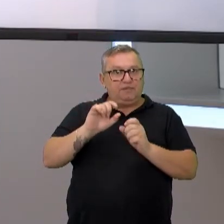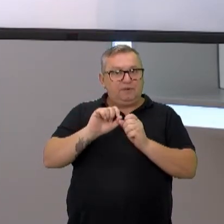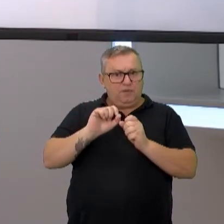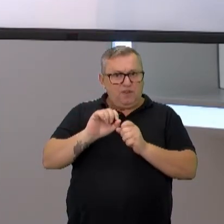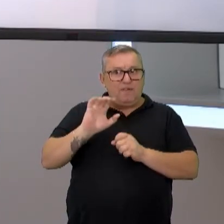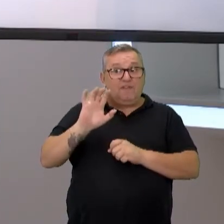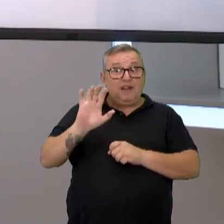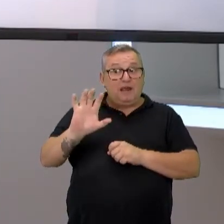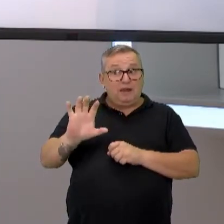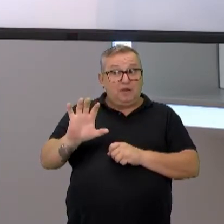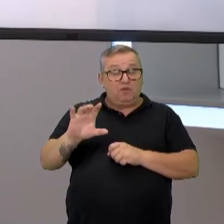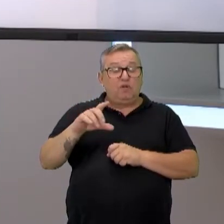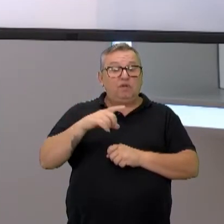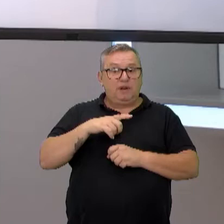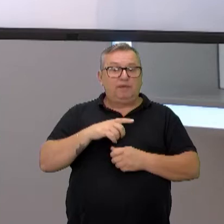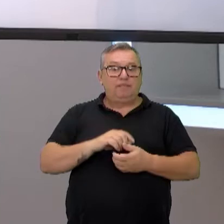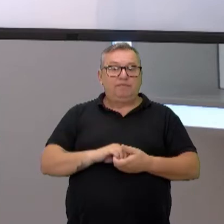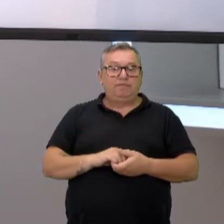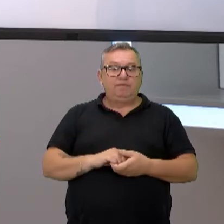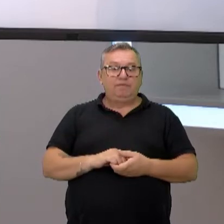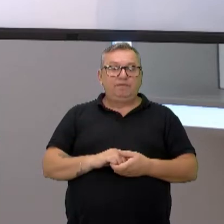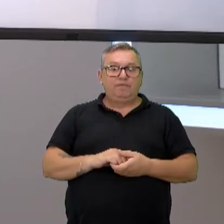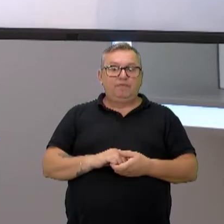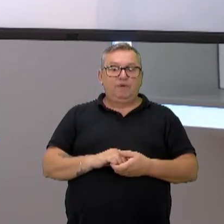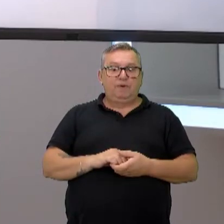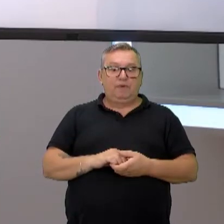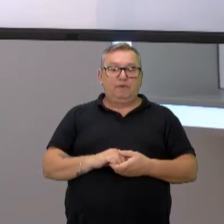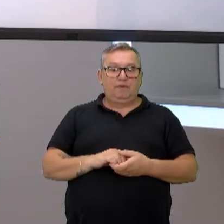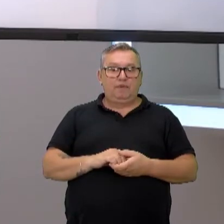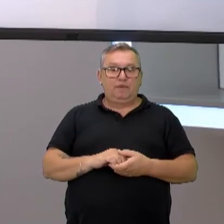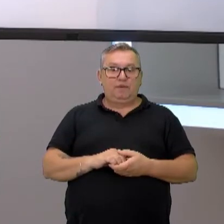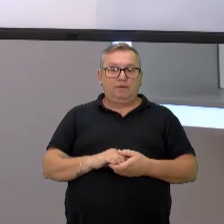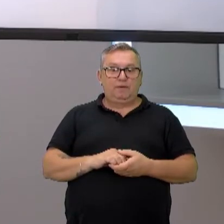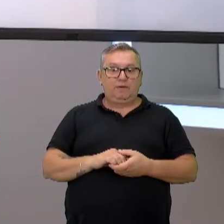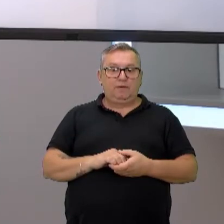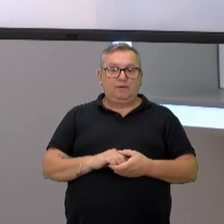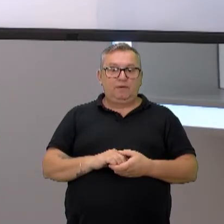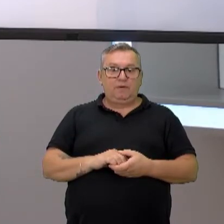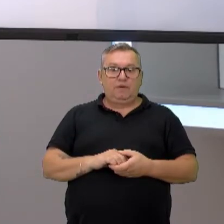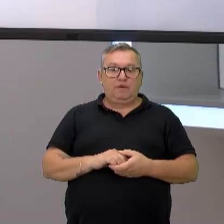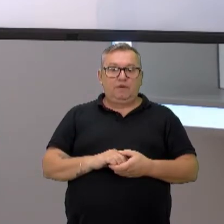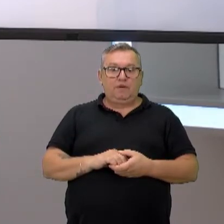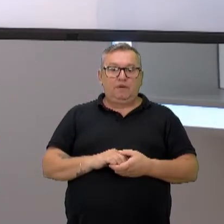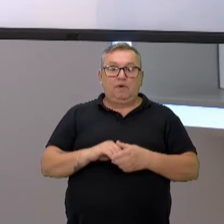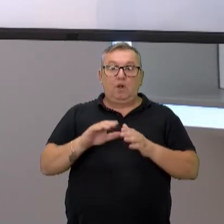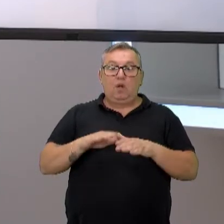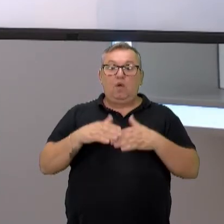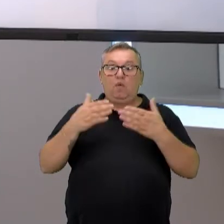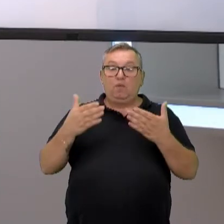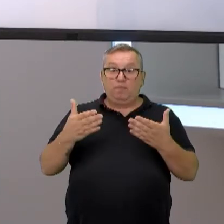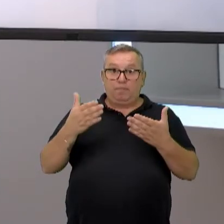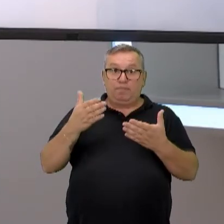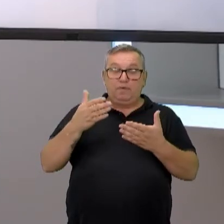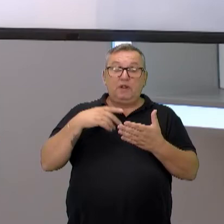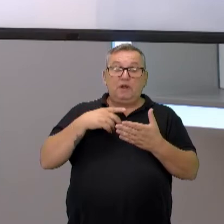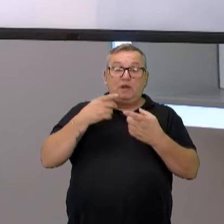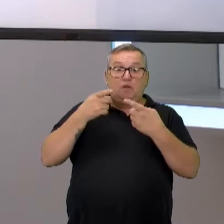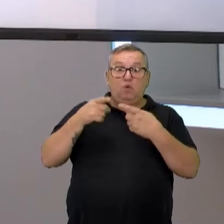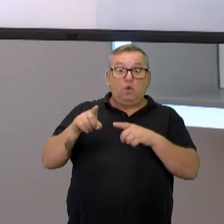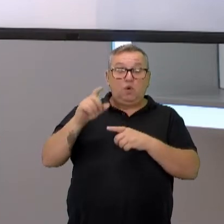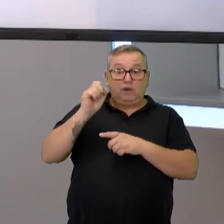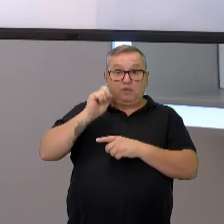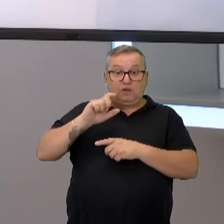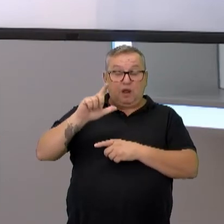isso, não vai ser legal. Vamos ver as outras. Vai que tem alguma aqui, né? Para combater o abuso de sal,